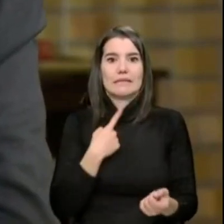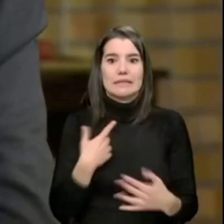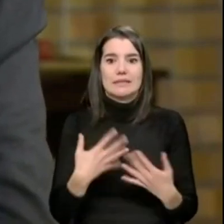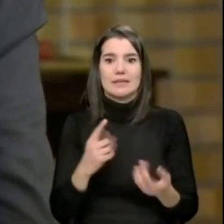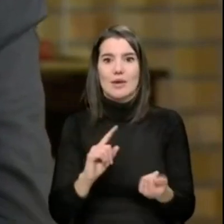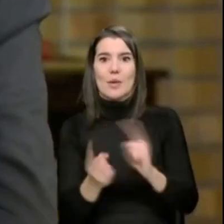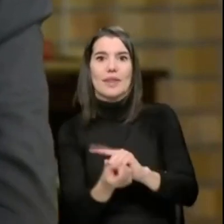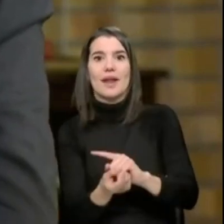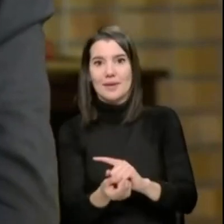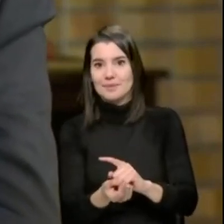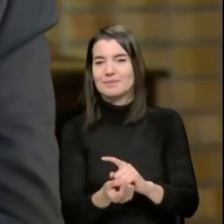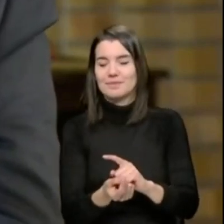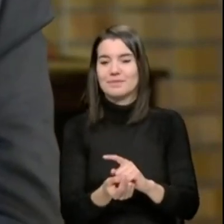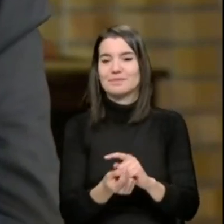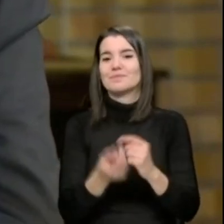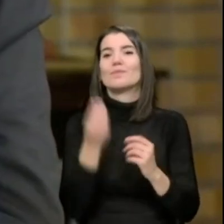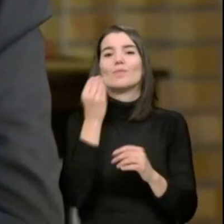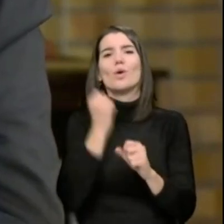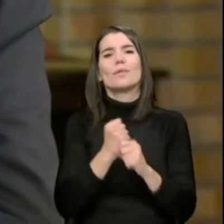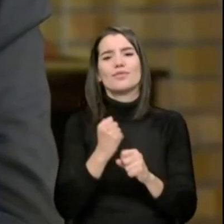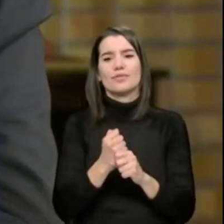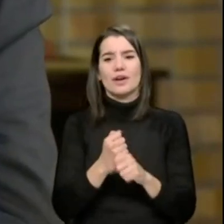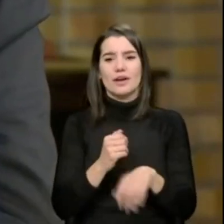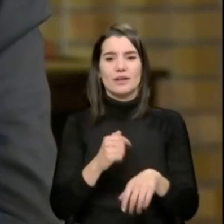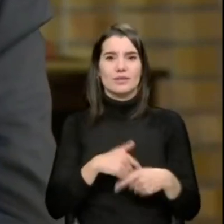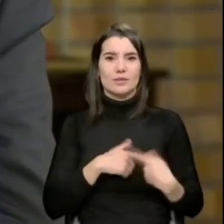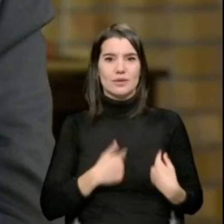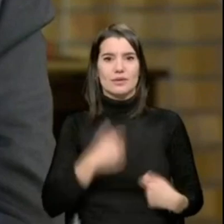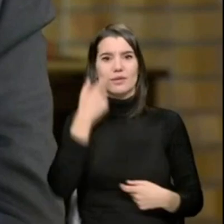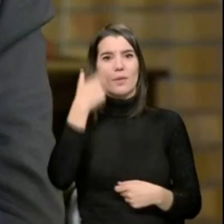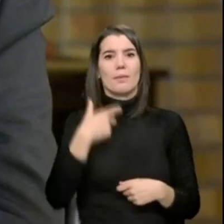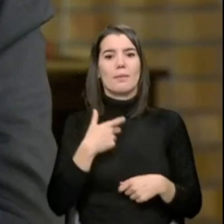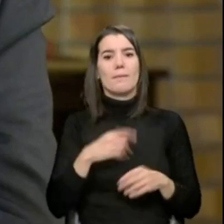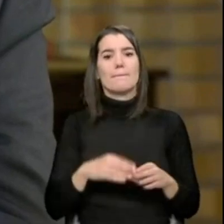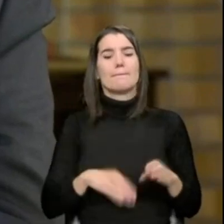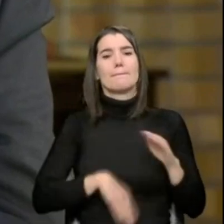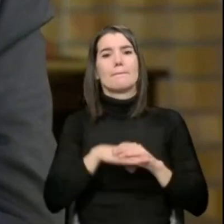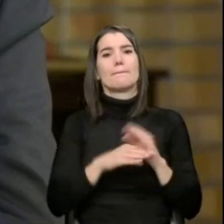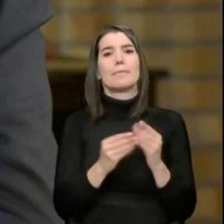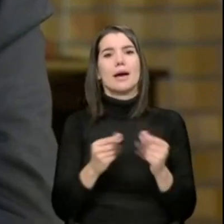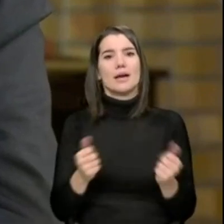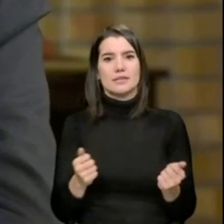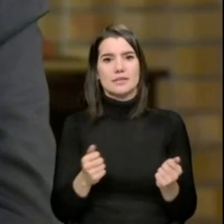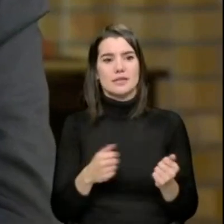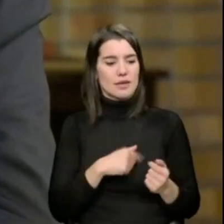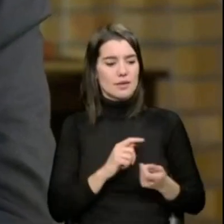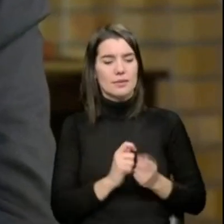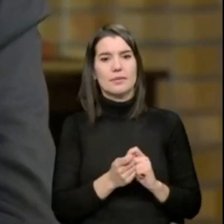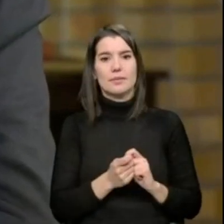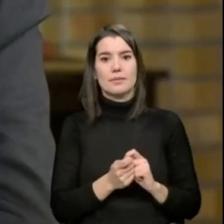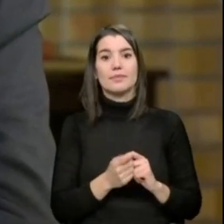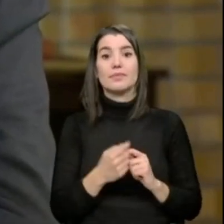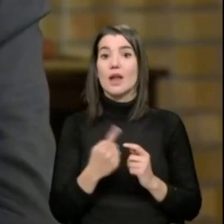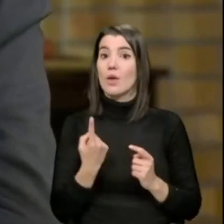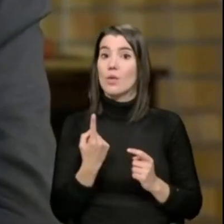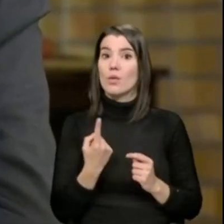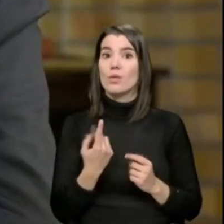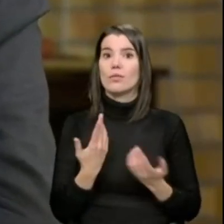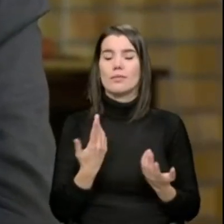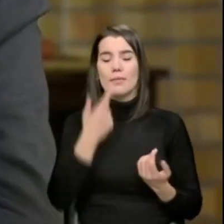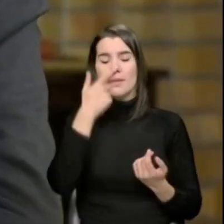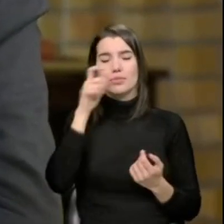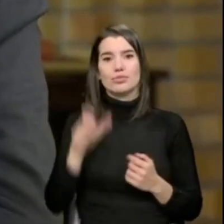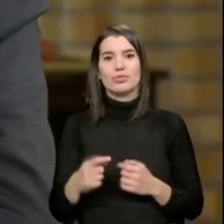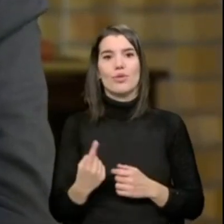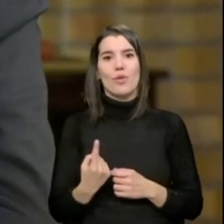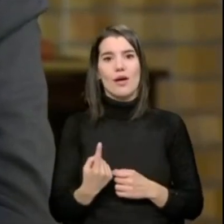contrário. Como é que se faz para curar o coração do homem? E, de facto, é um dom que é uma pessoa. E, por isso, o cristianismo